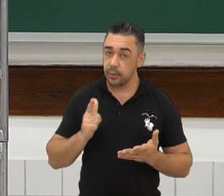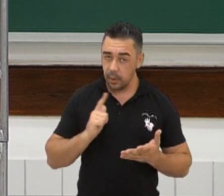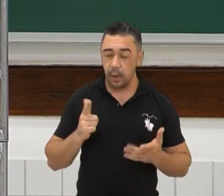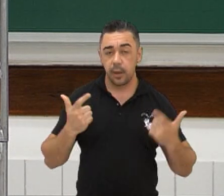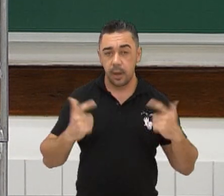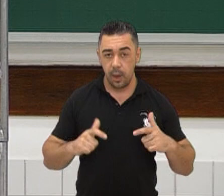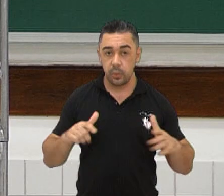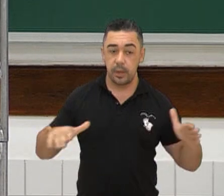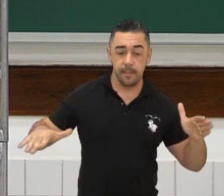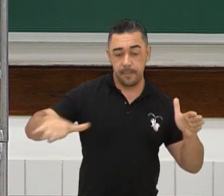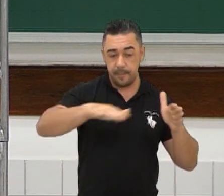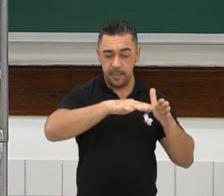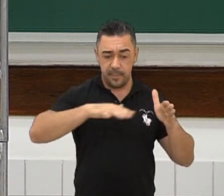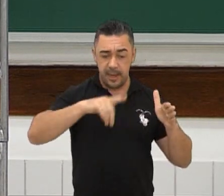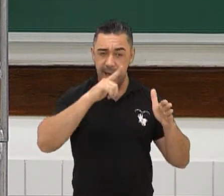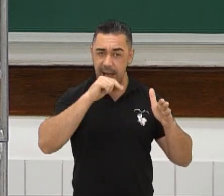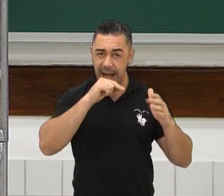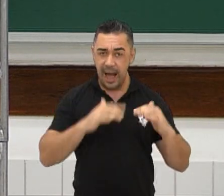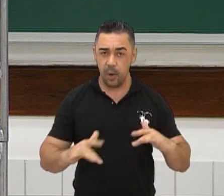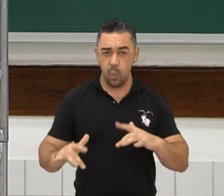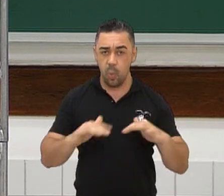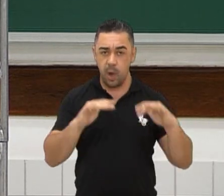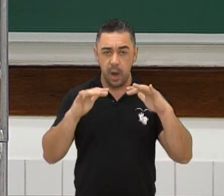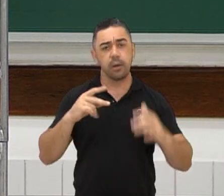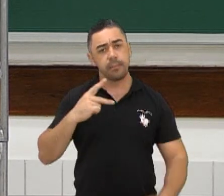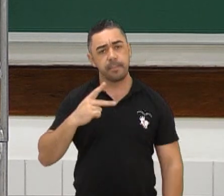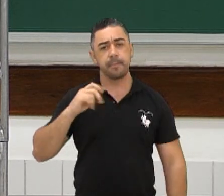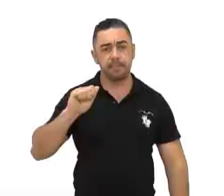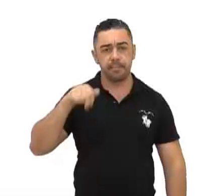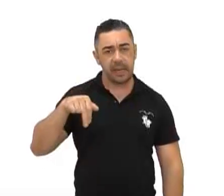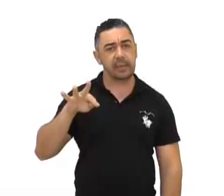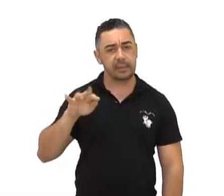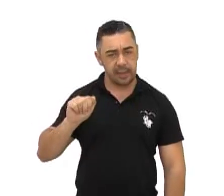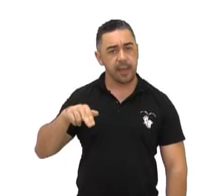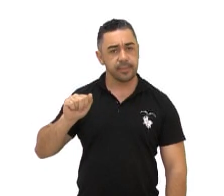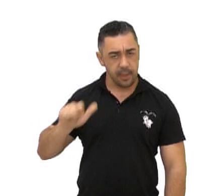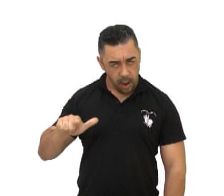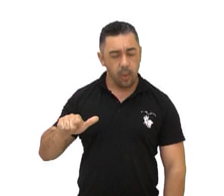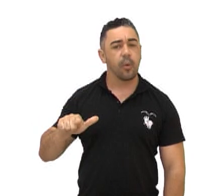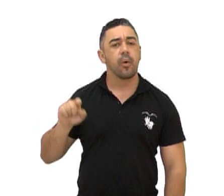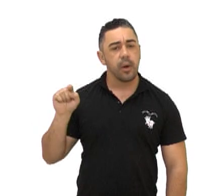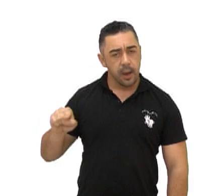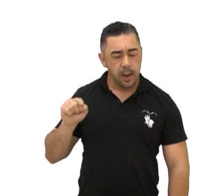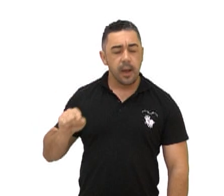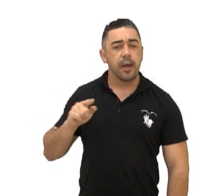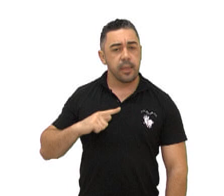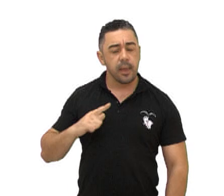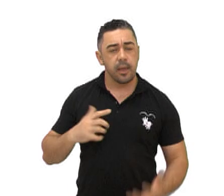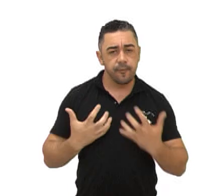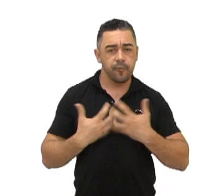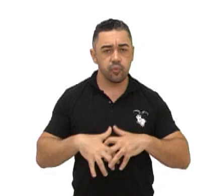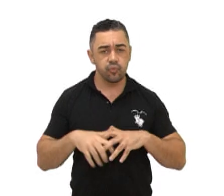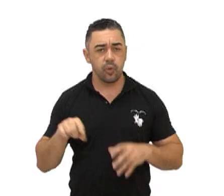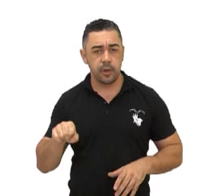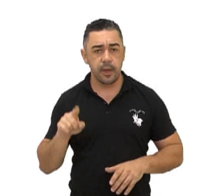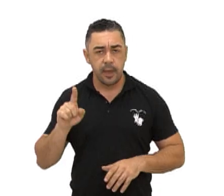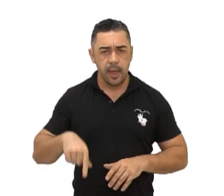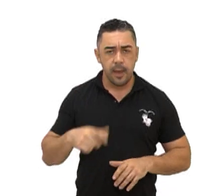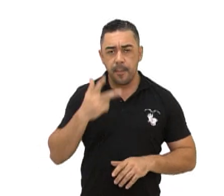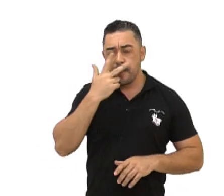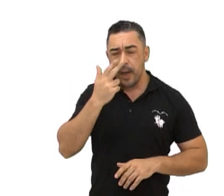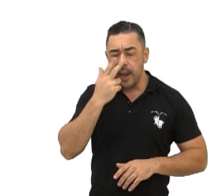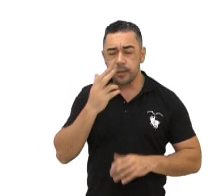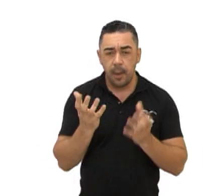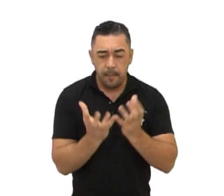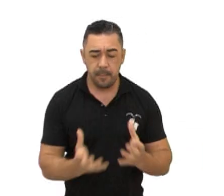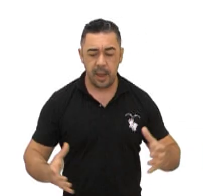onde tem planície alagável. Qual que é? É o Pantanal. Então, o Pantanal, ele funciona como se ele fosse um panelão ali,